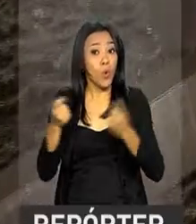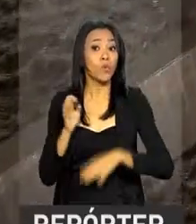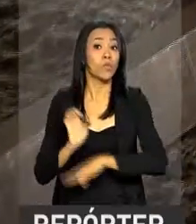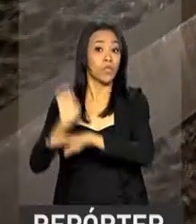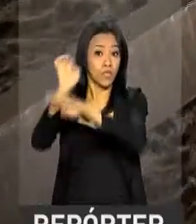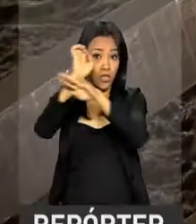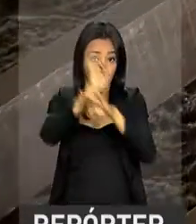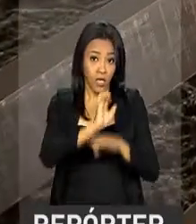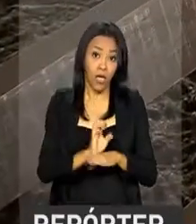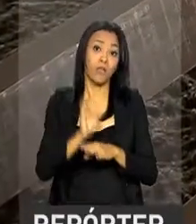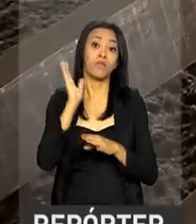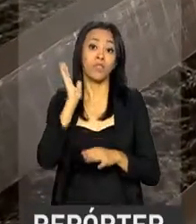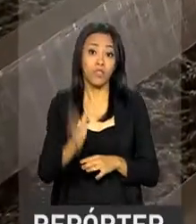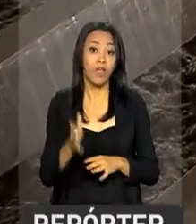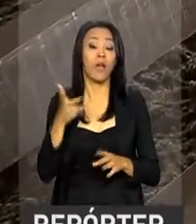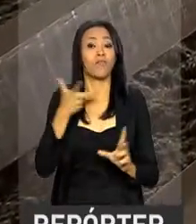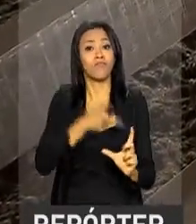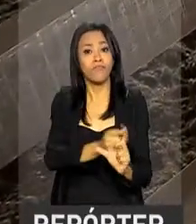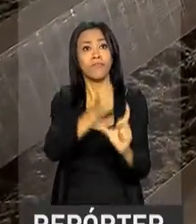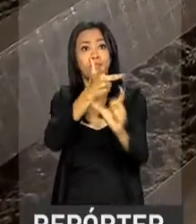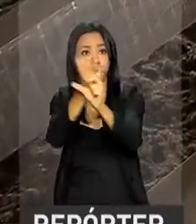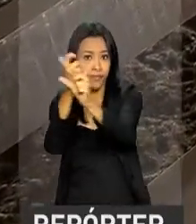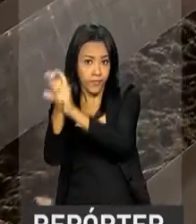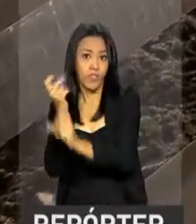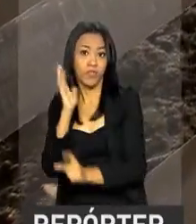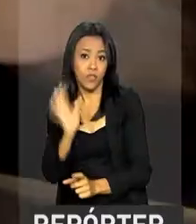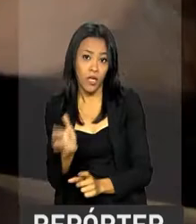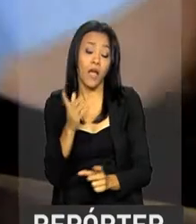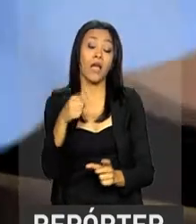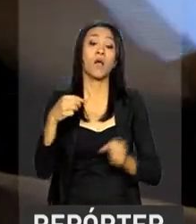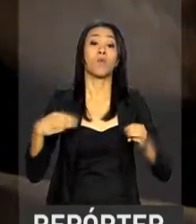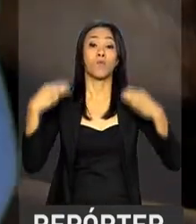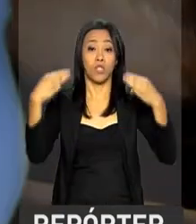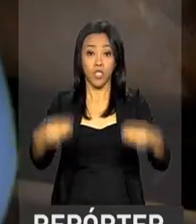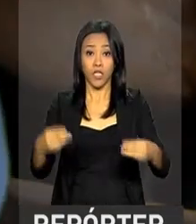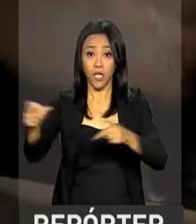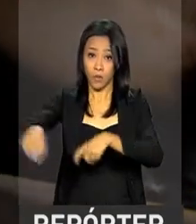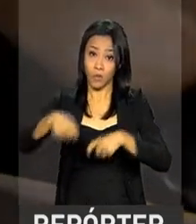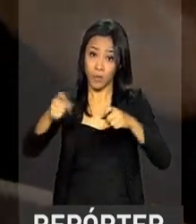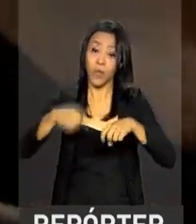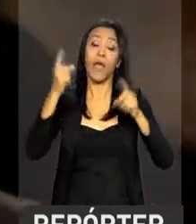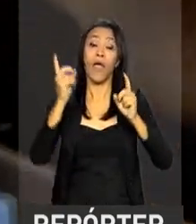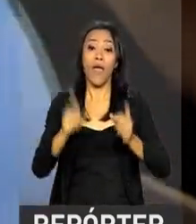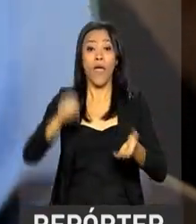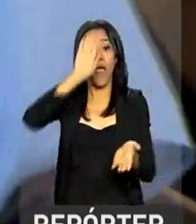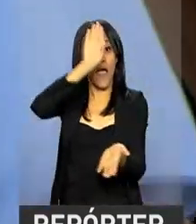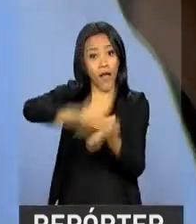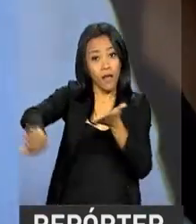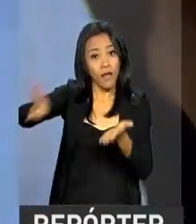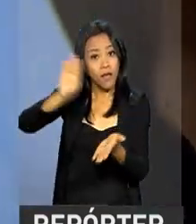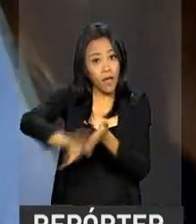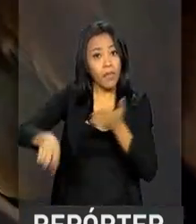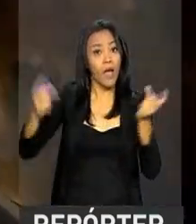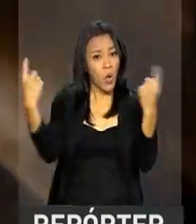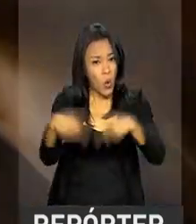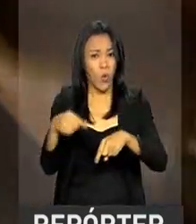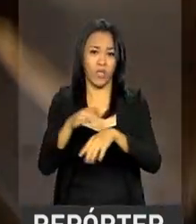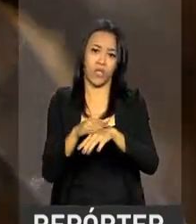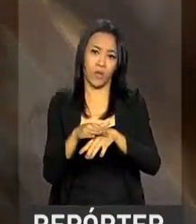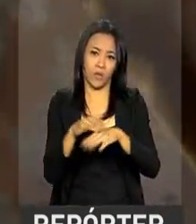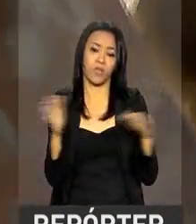são livres da aftosa com vacinação. A meta do Ministério da Agricultura é eliminar a necessidade da imunização contra a doença